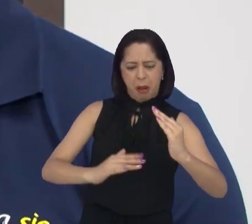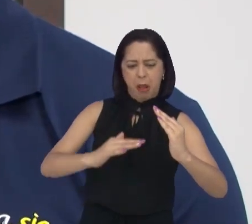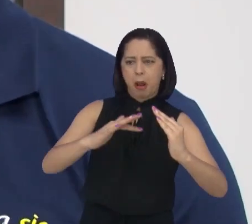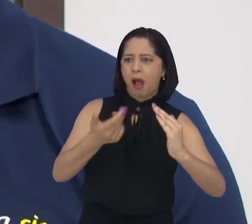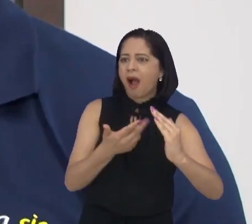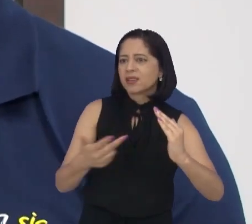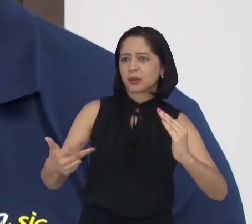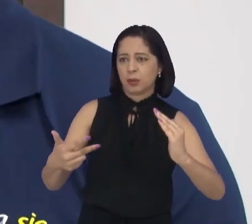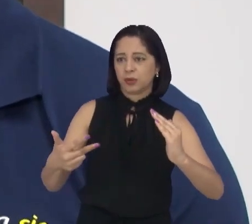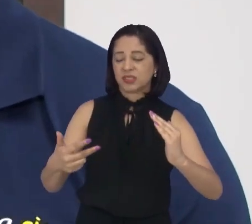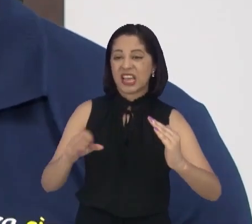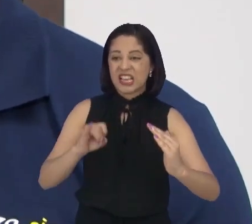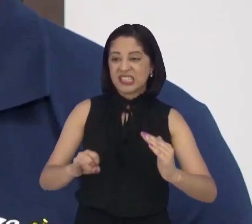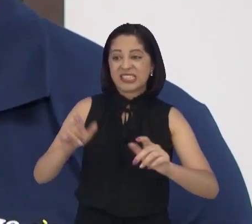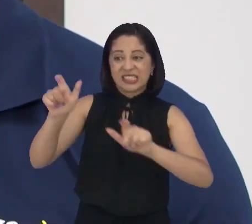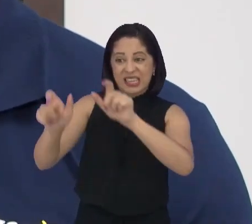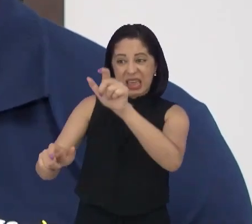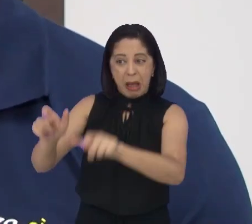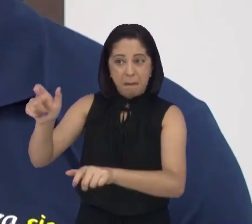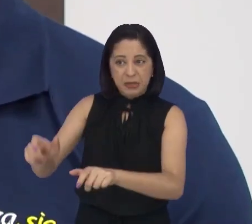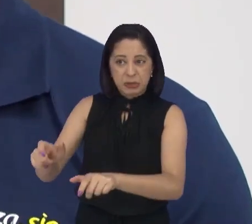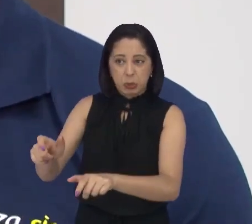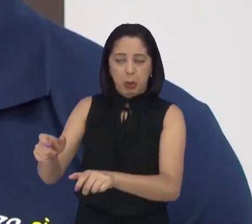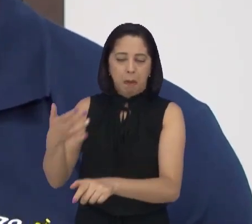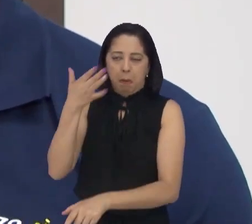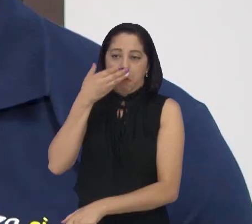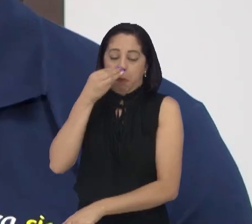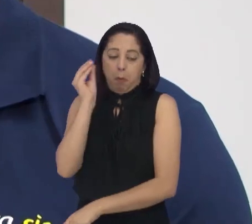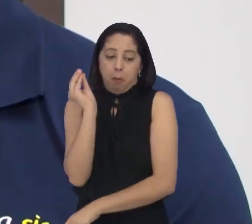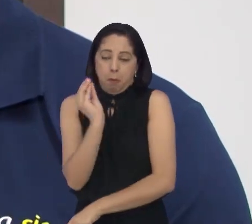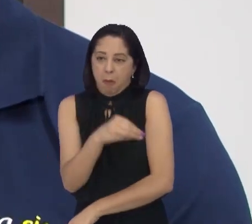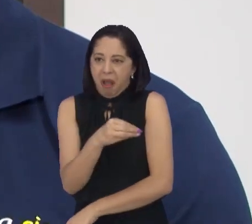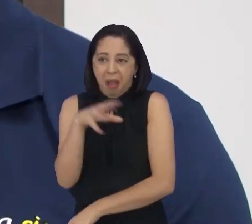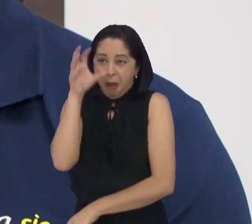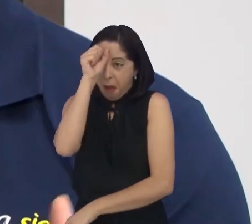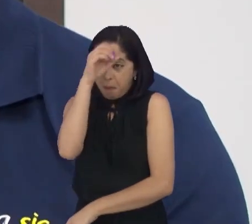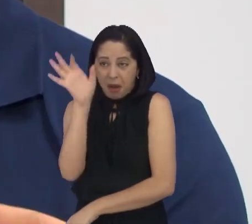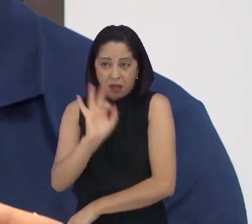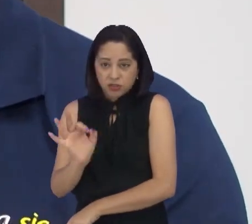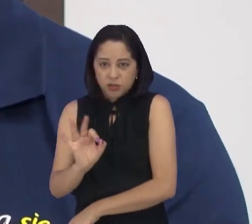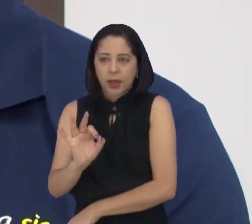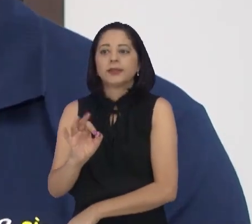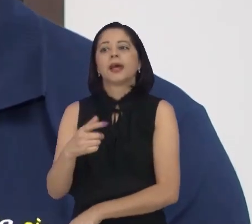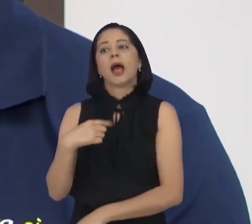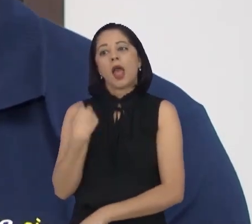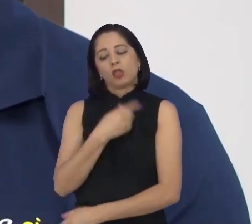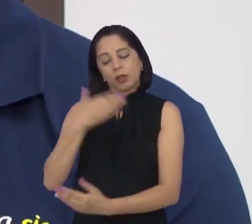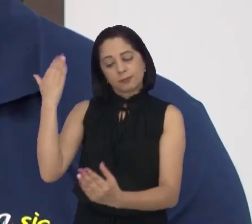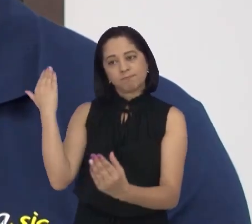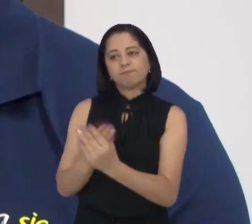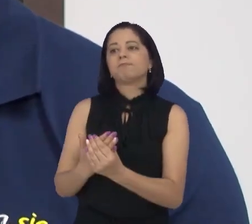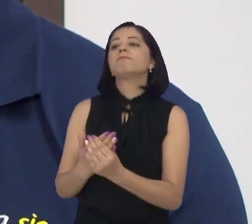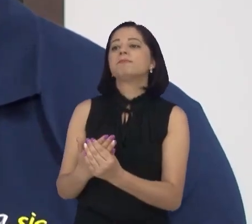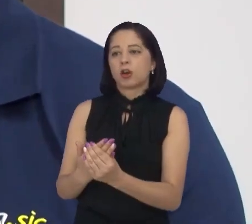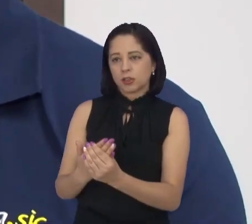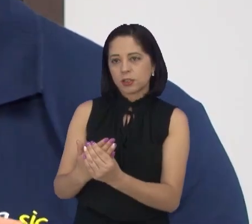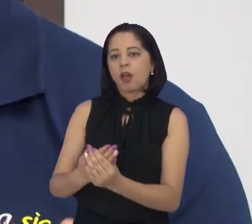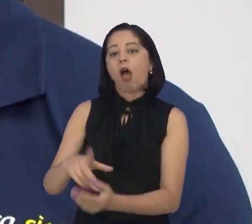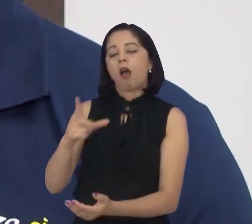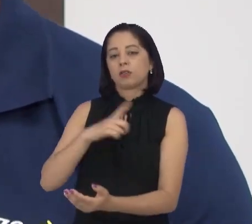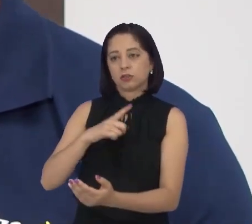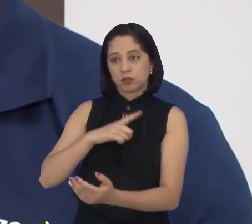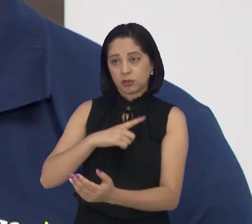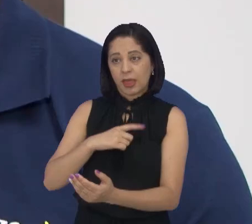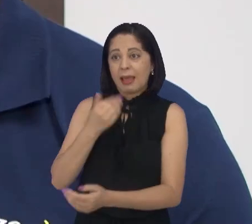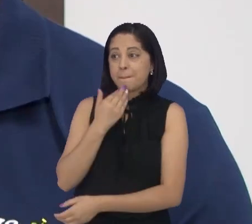sucesso nessa parte educativa, de orientação, o que nós fazemos? Nós entramos com uma ação judicial, pedindo para que o